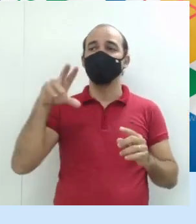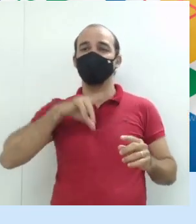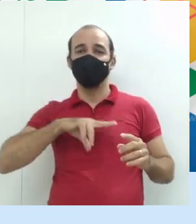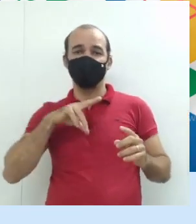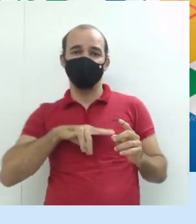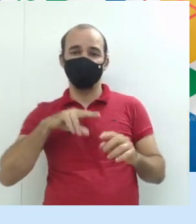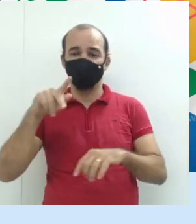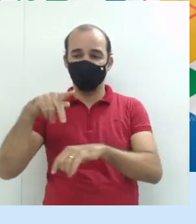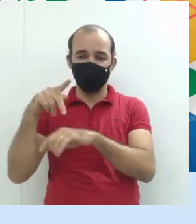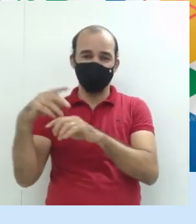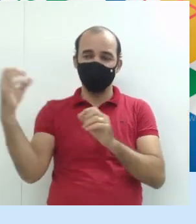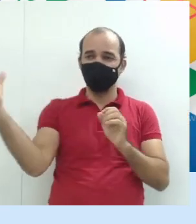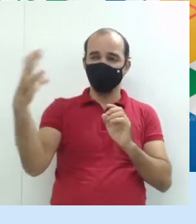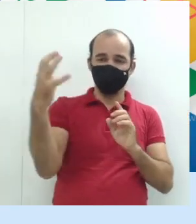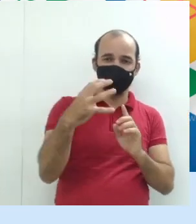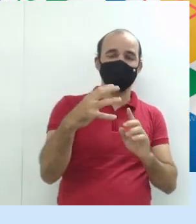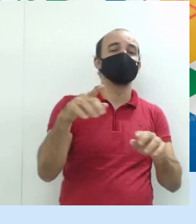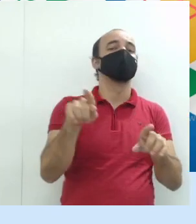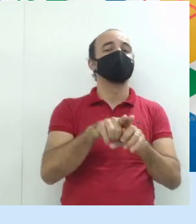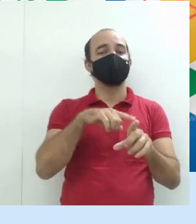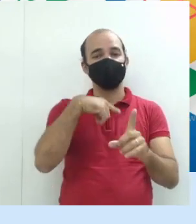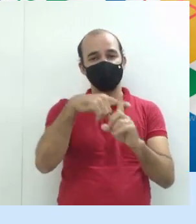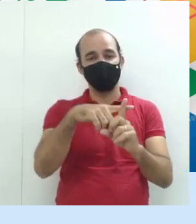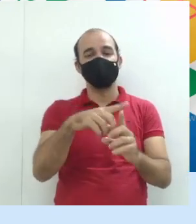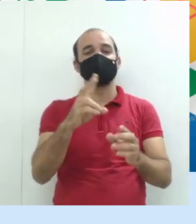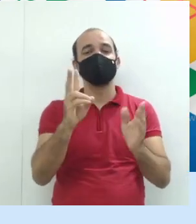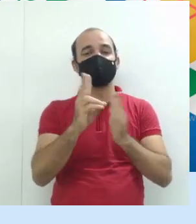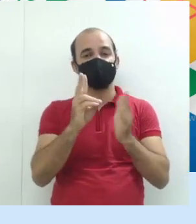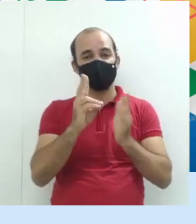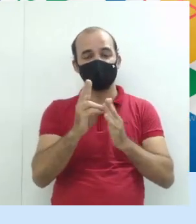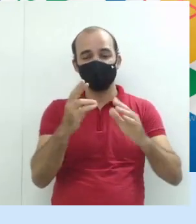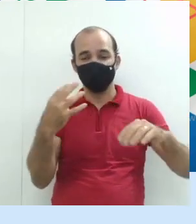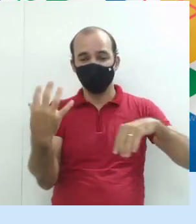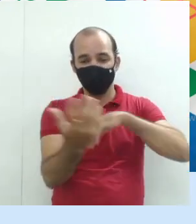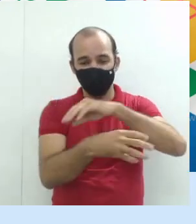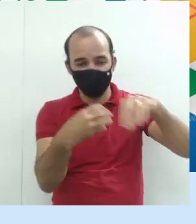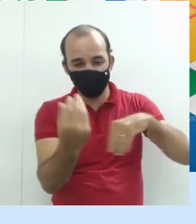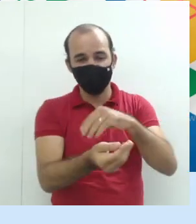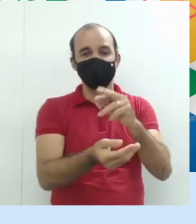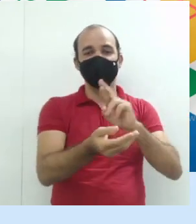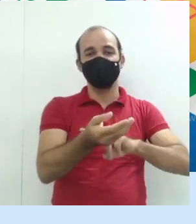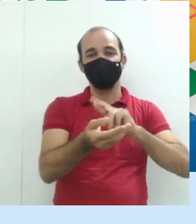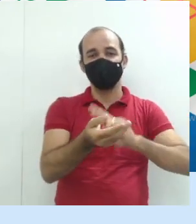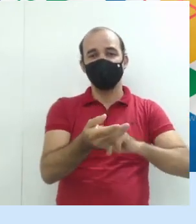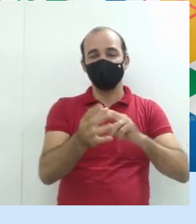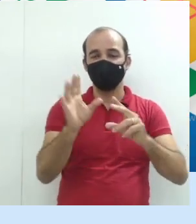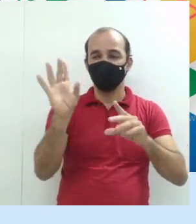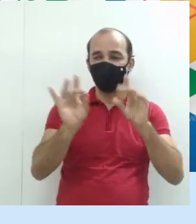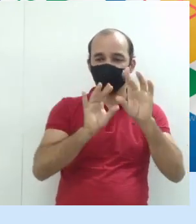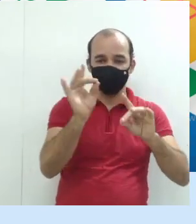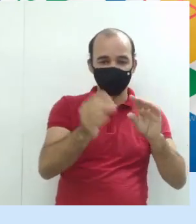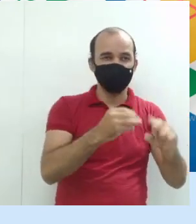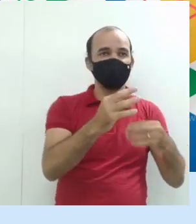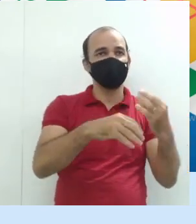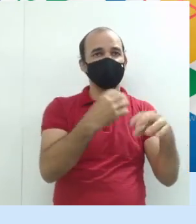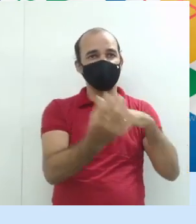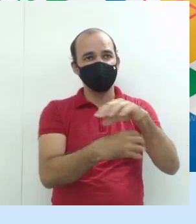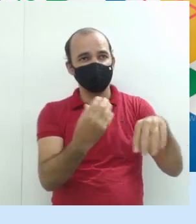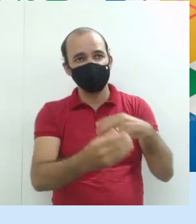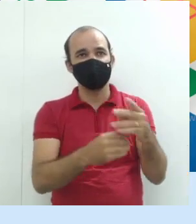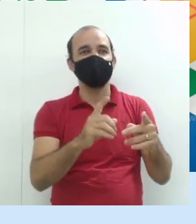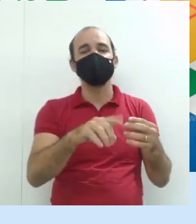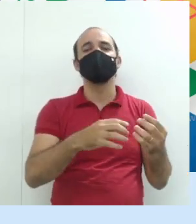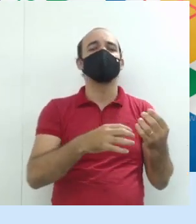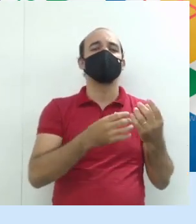se misturavam, formando a base da musicalidade brasileira. Aí vai aparecer o lundum, a modinha, o